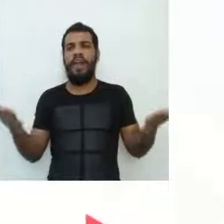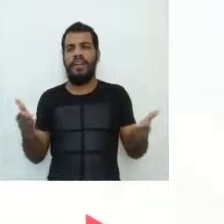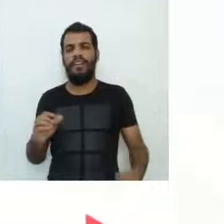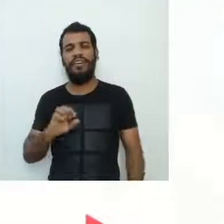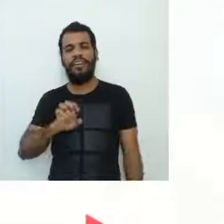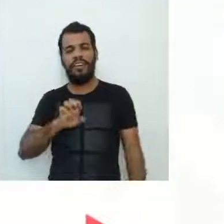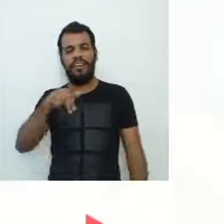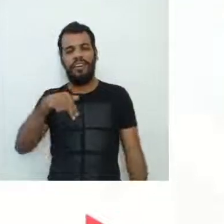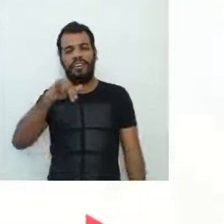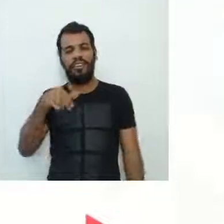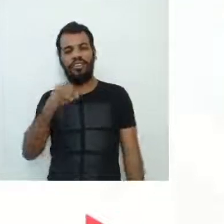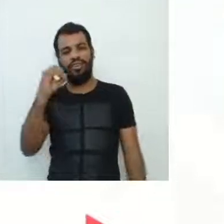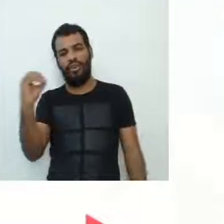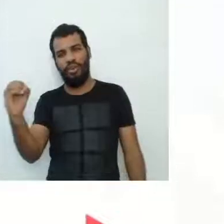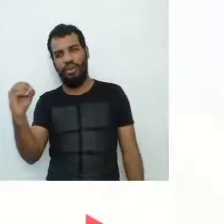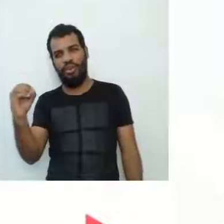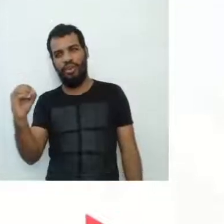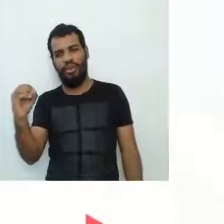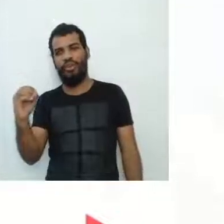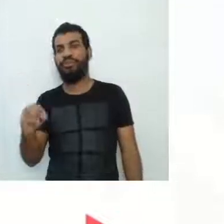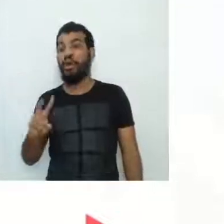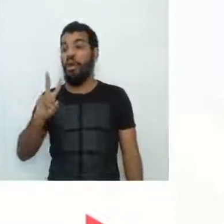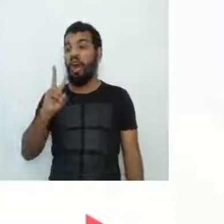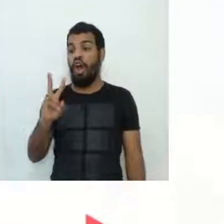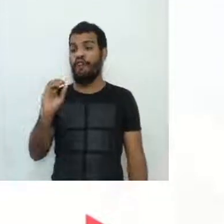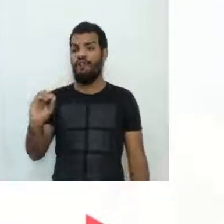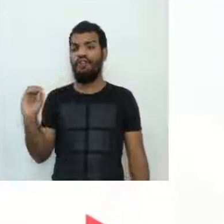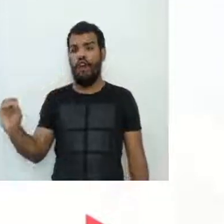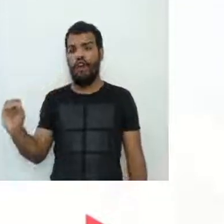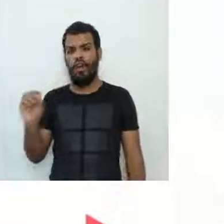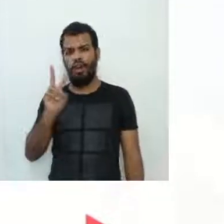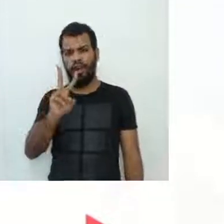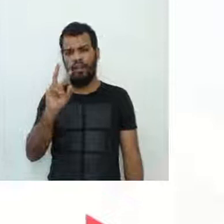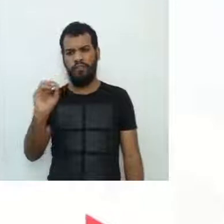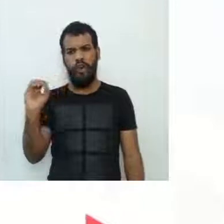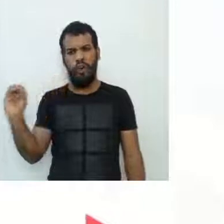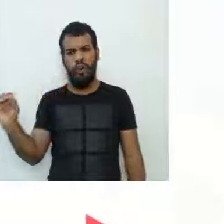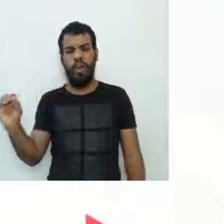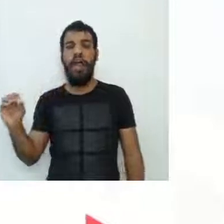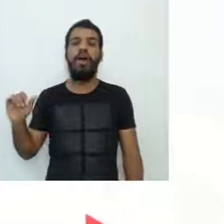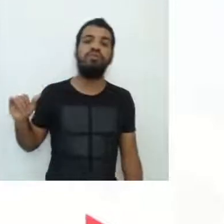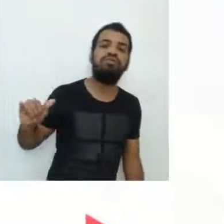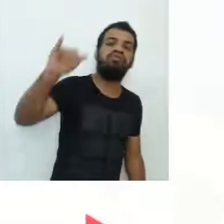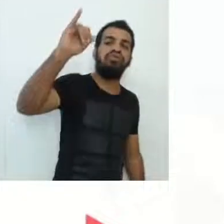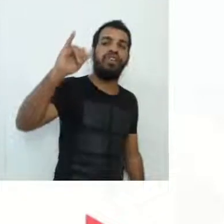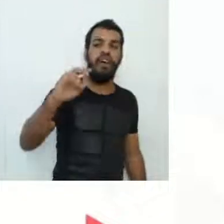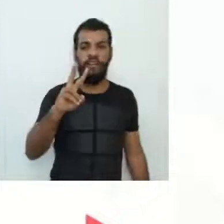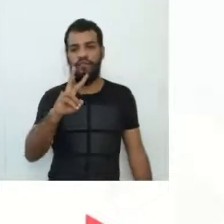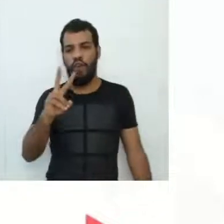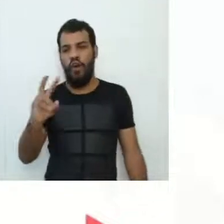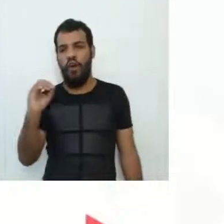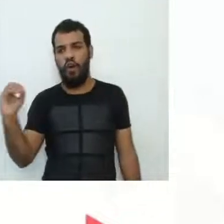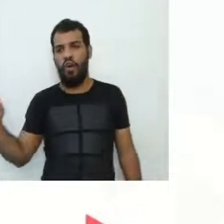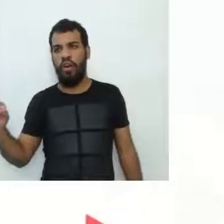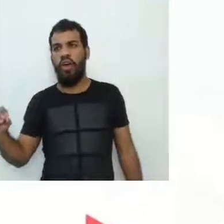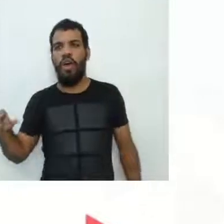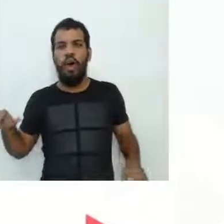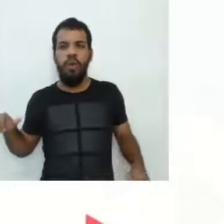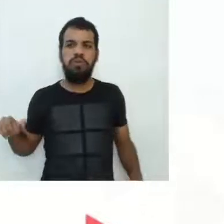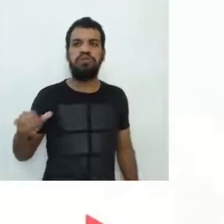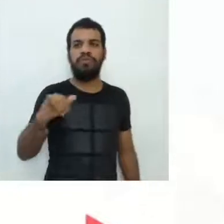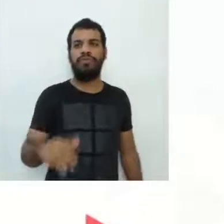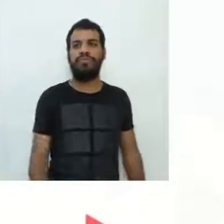acento circunflexo. A mesma coisa ocorre para creem, leem e veem. A gente